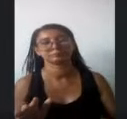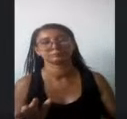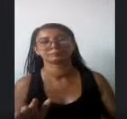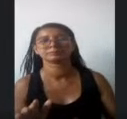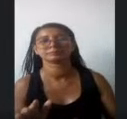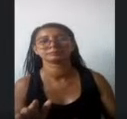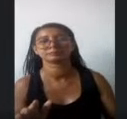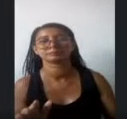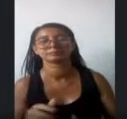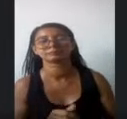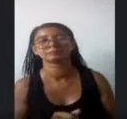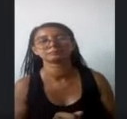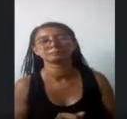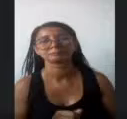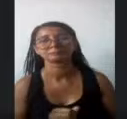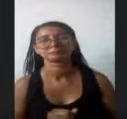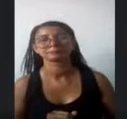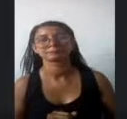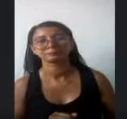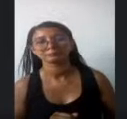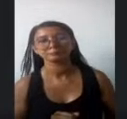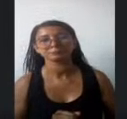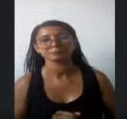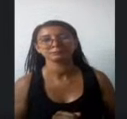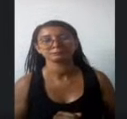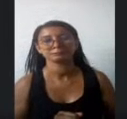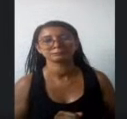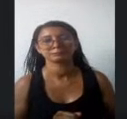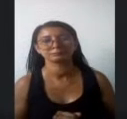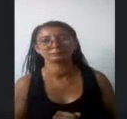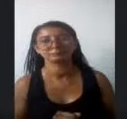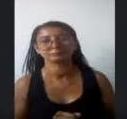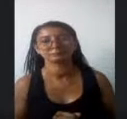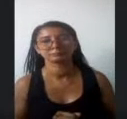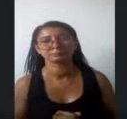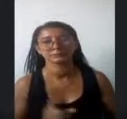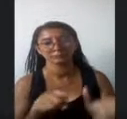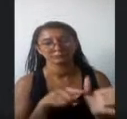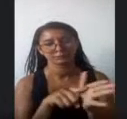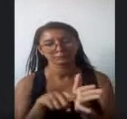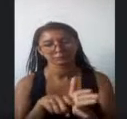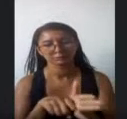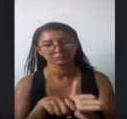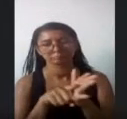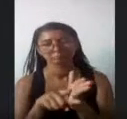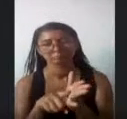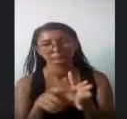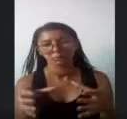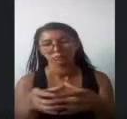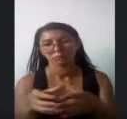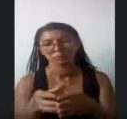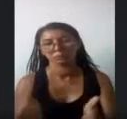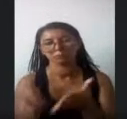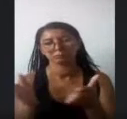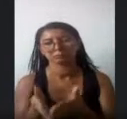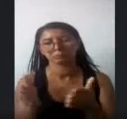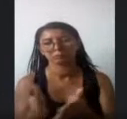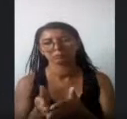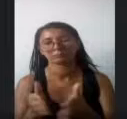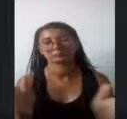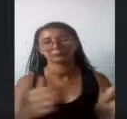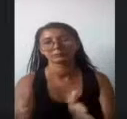quando a Ana Cristina falou, justamente, nessa pesquisa dela, das populações ribeirinhas, da